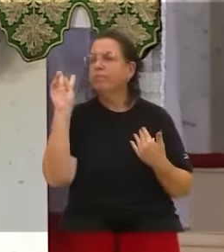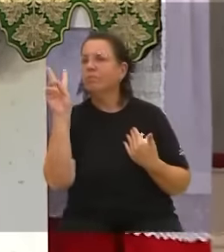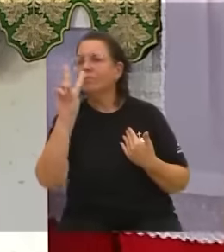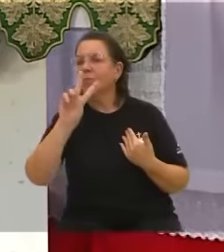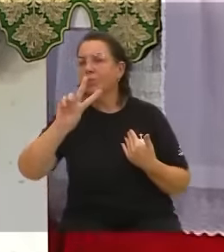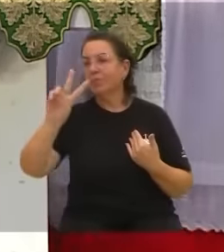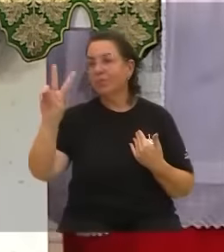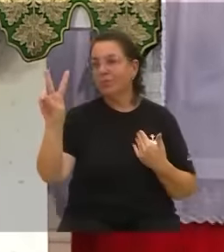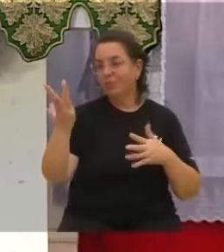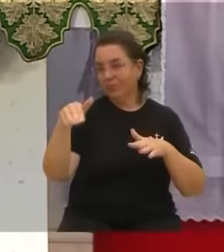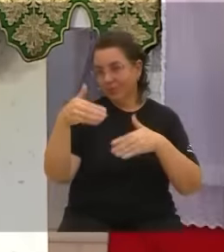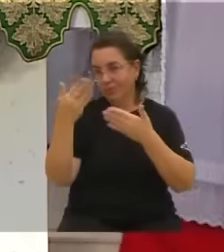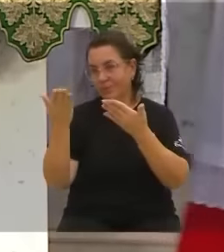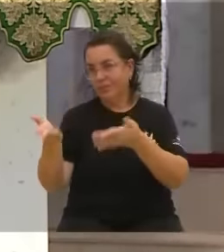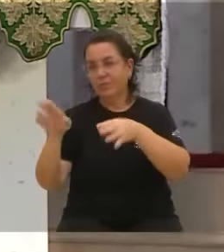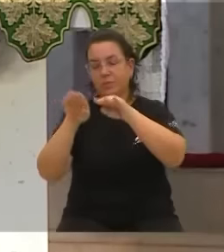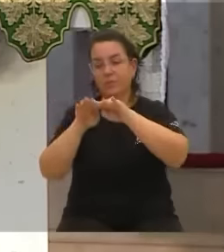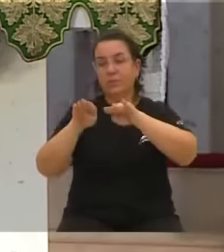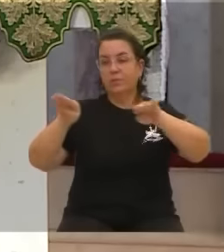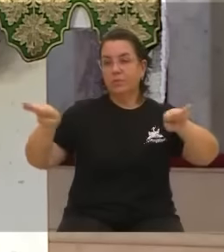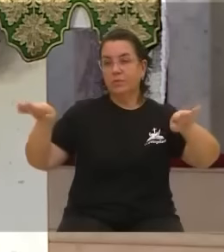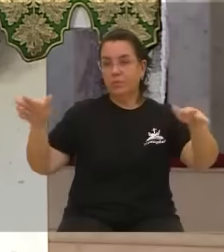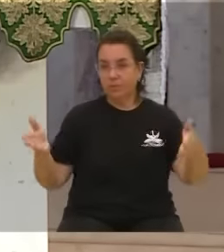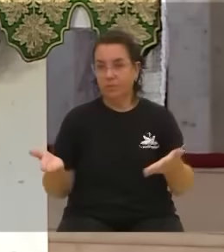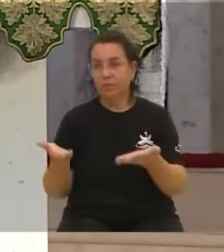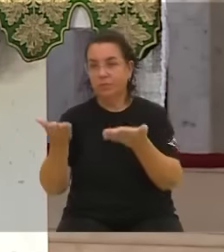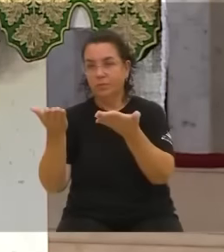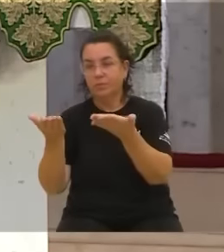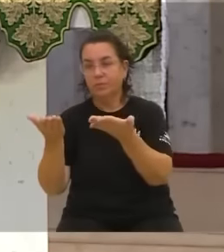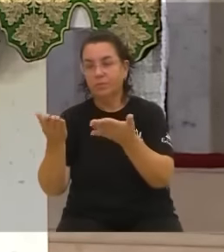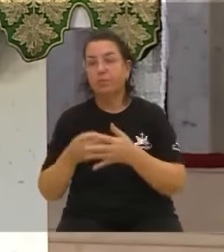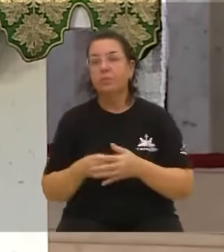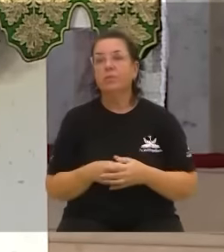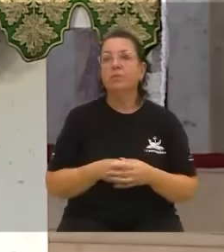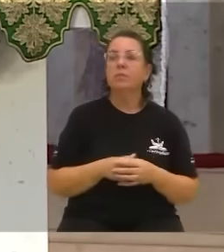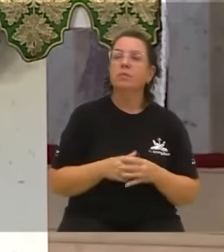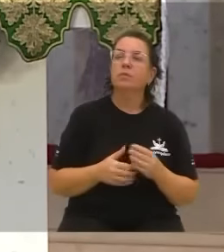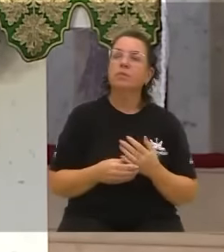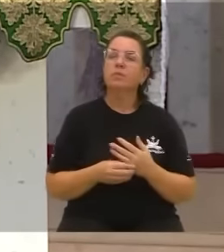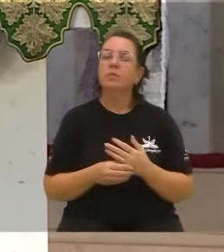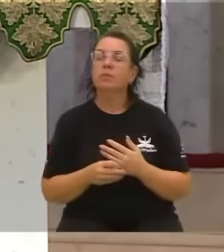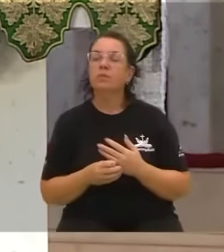eu olho o teu altar